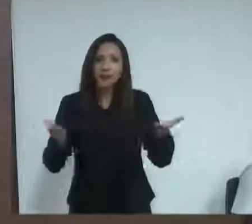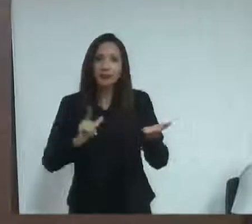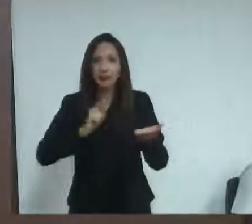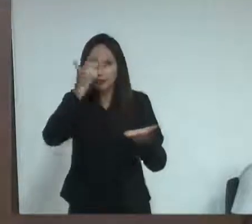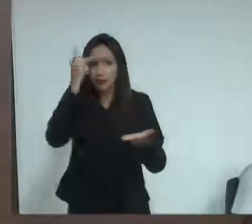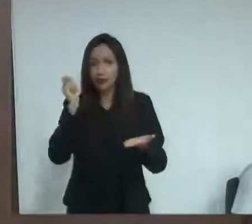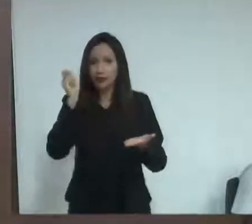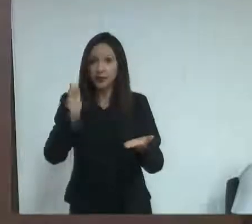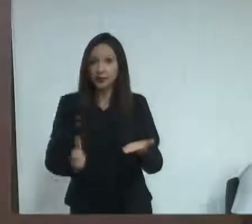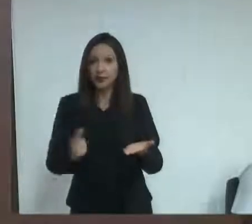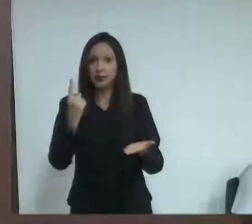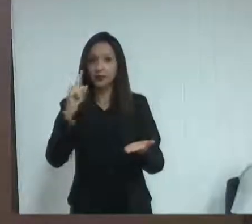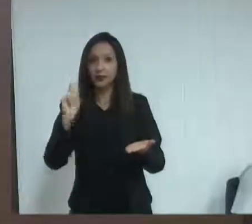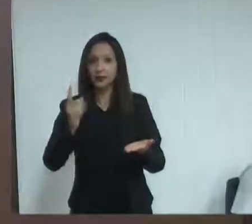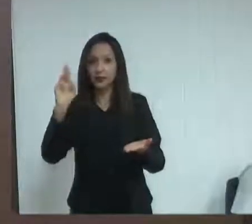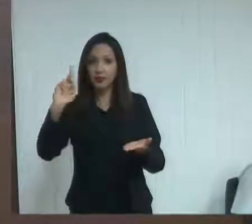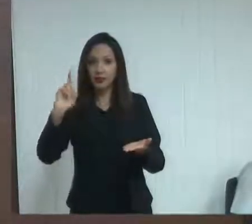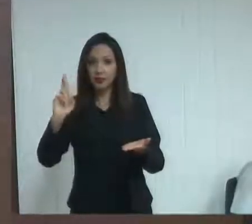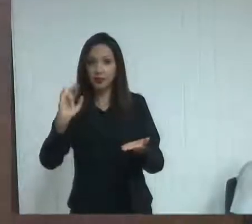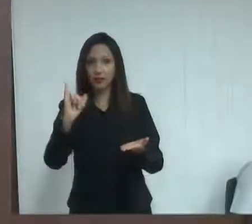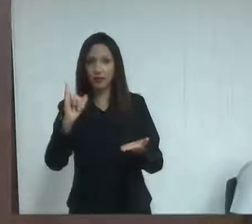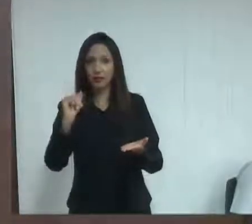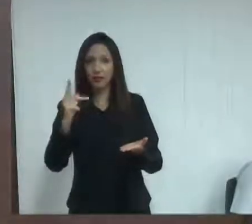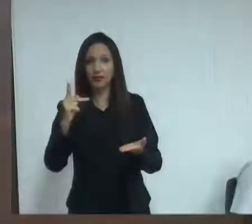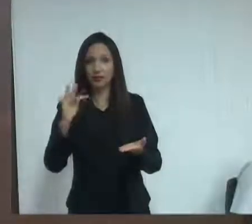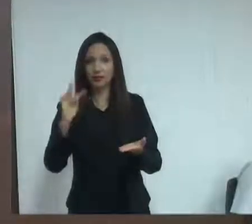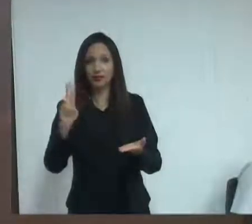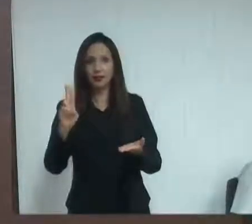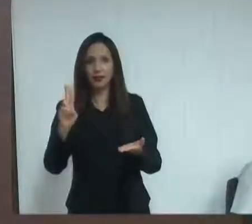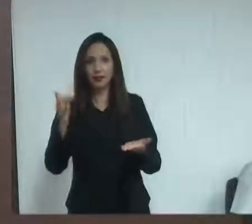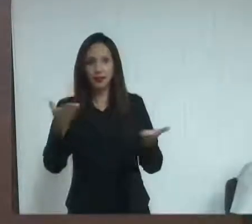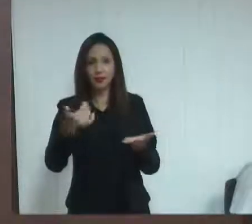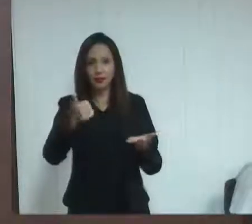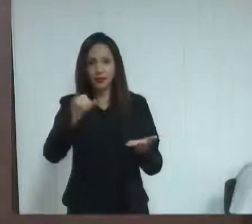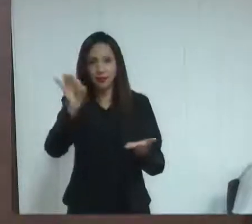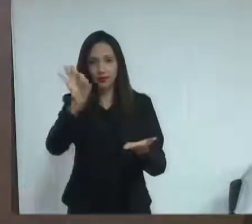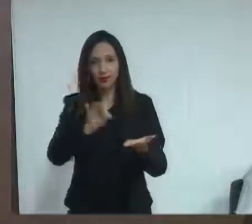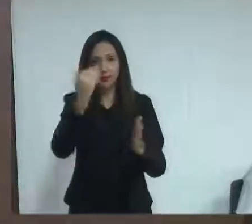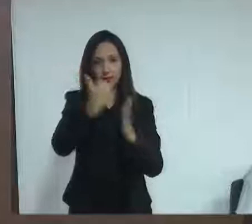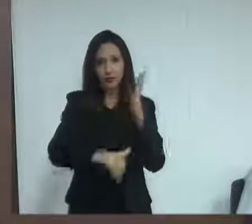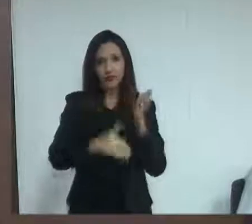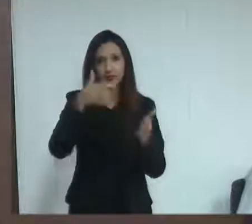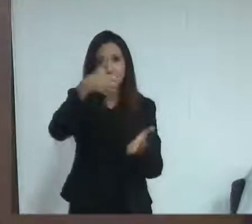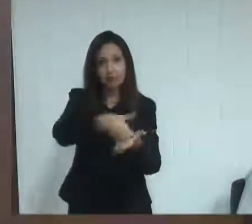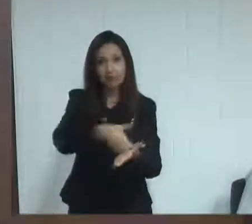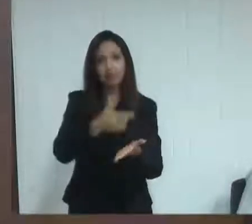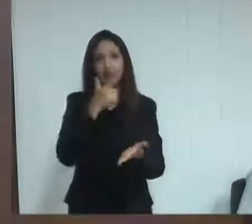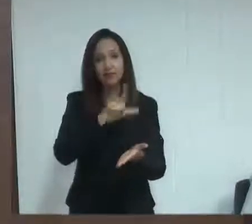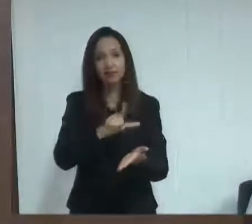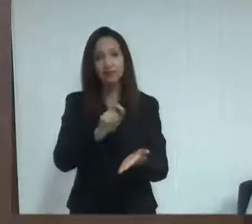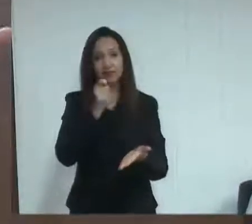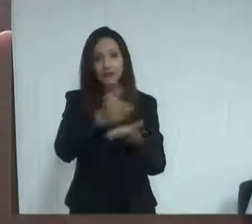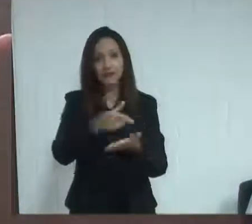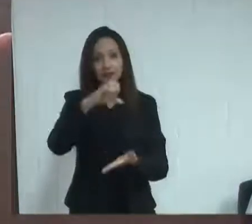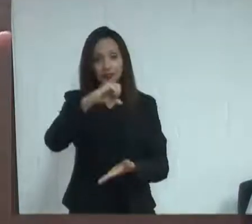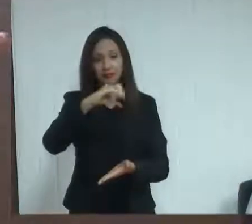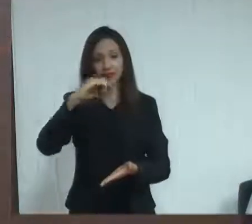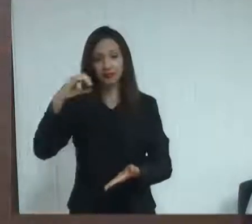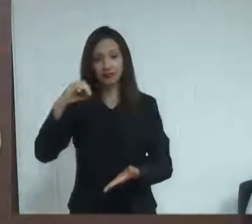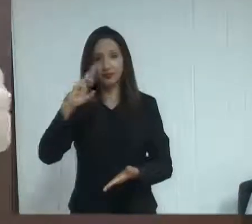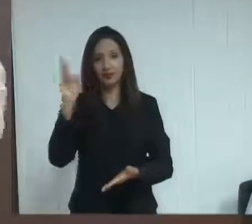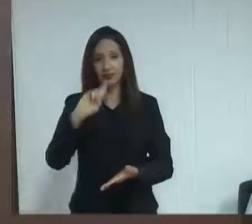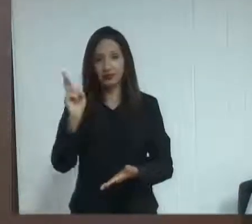pessoa que paga R$1.000 de IPTU, hoje, com 10% de desconto pagando à vista, iria pagar